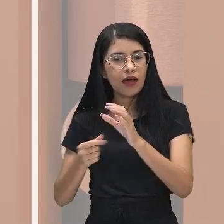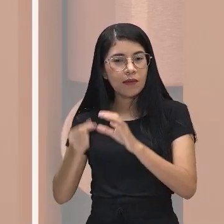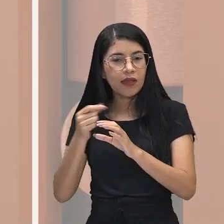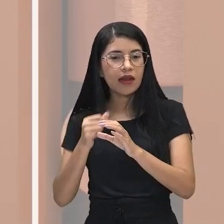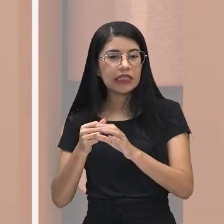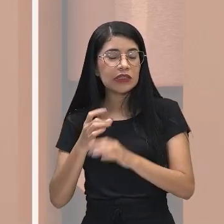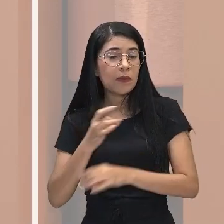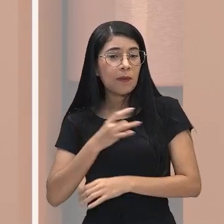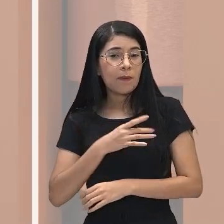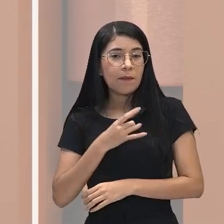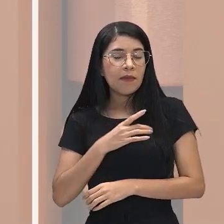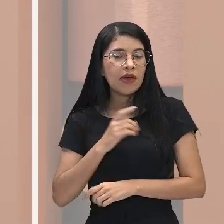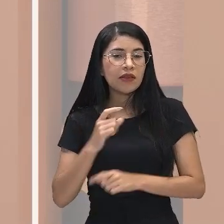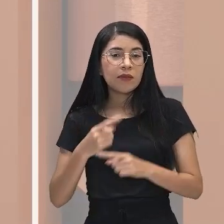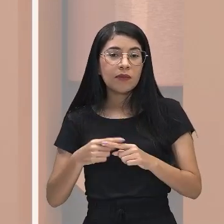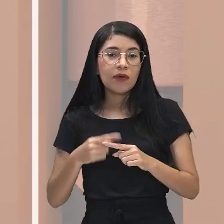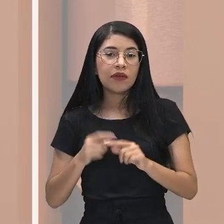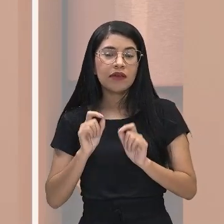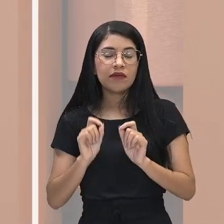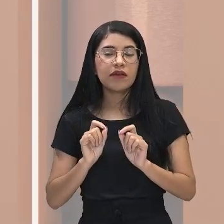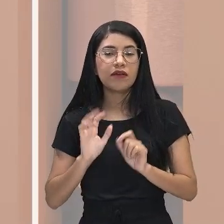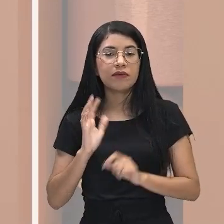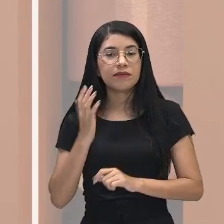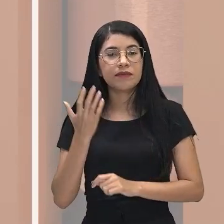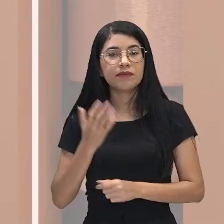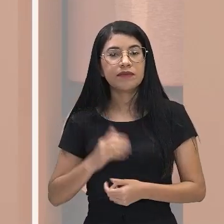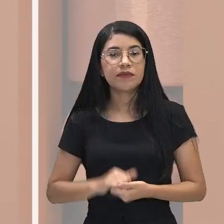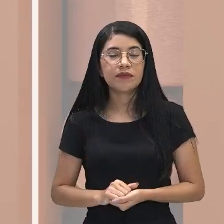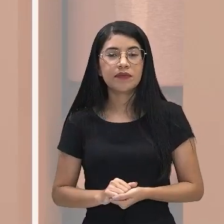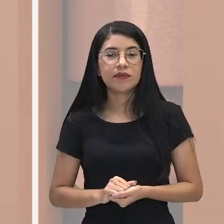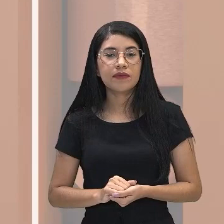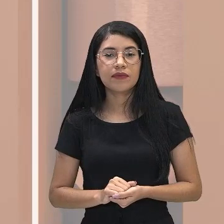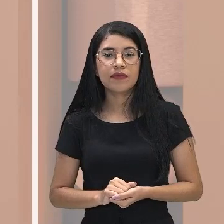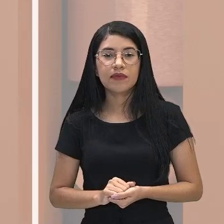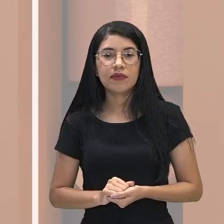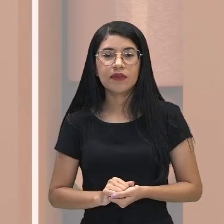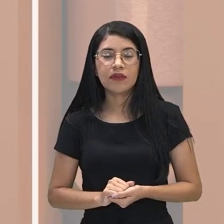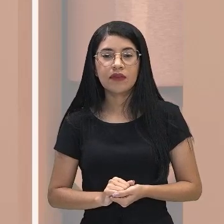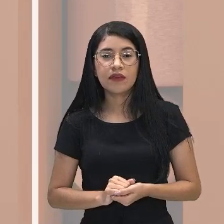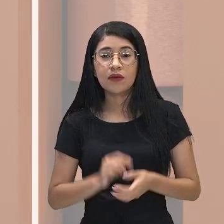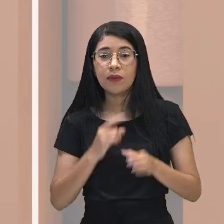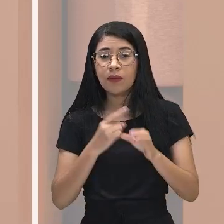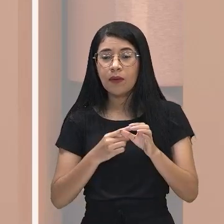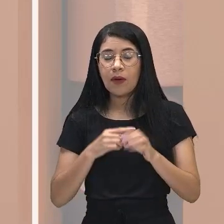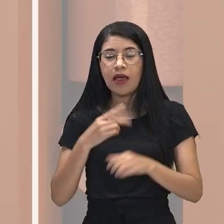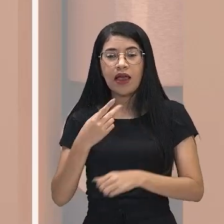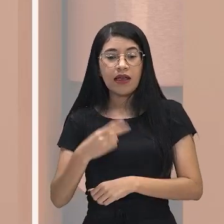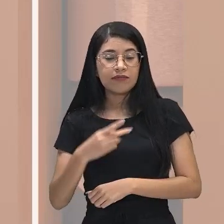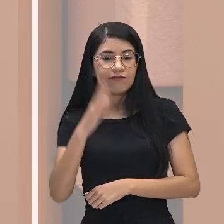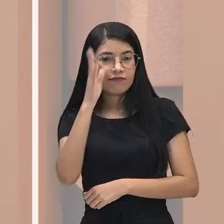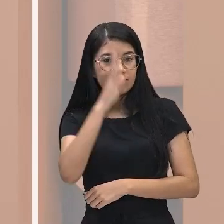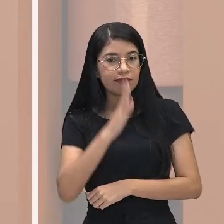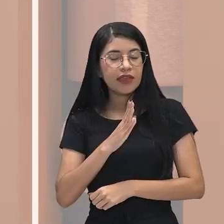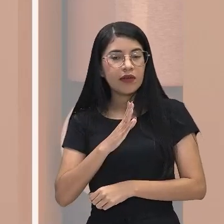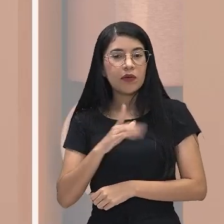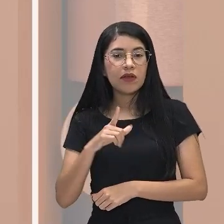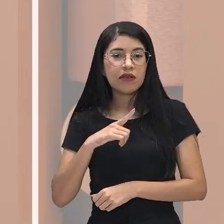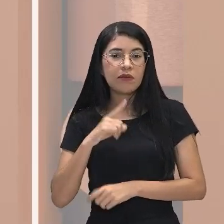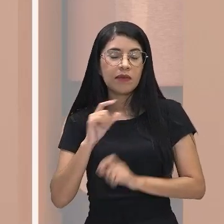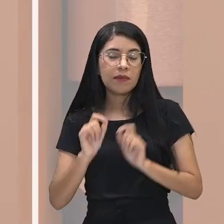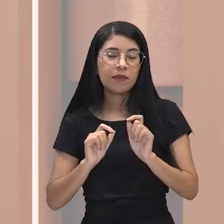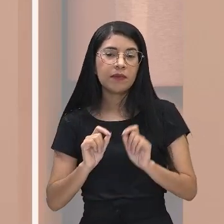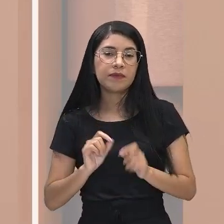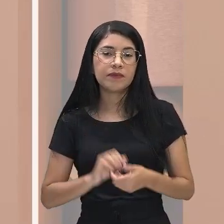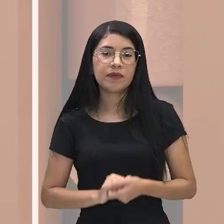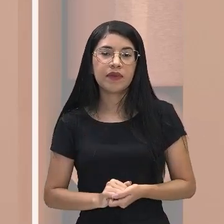que estava assombrando, que no caso era o comunismo. Aqui no Brasil, por exemplo, um dos pretextos, o